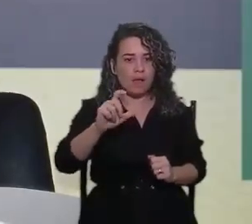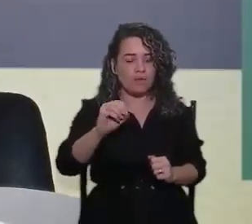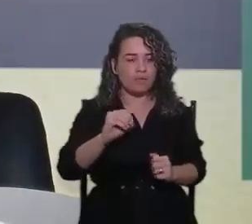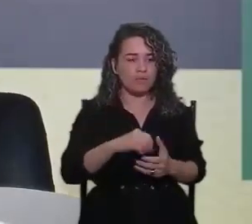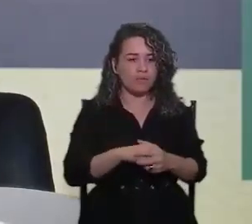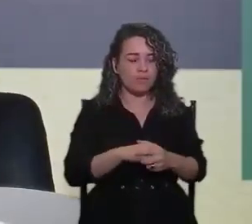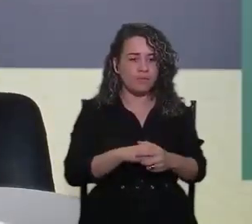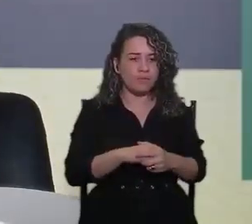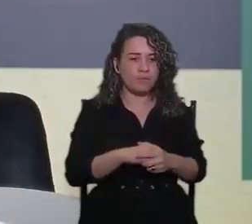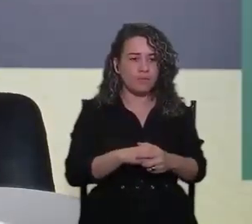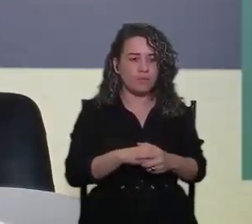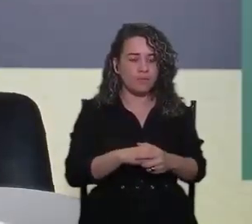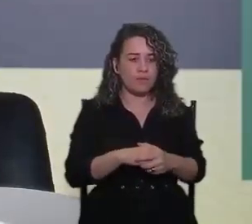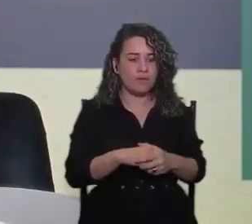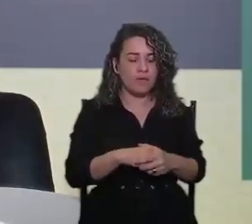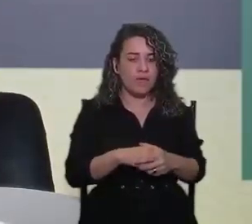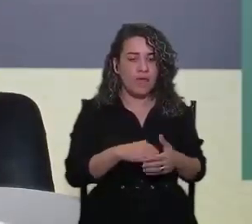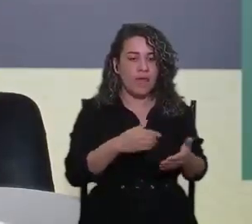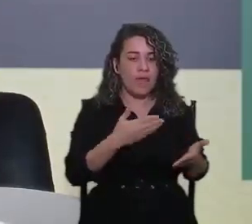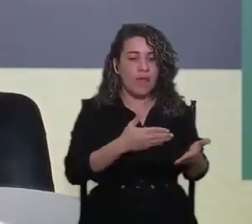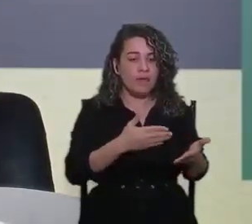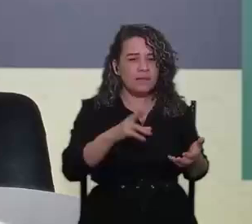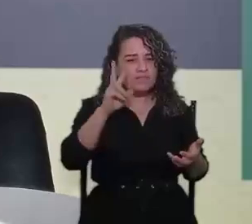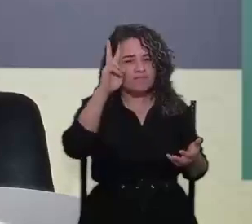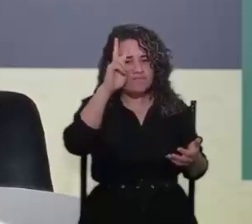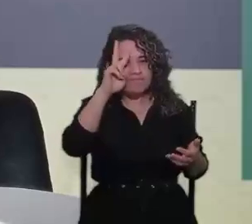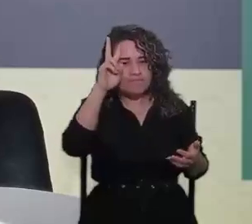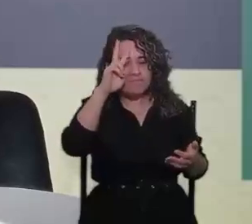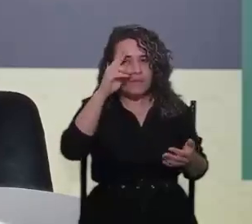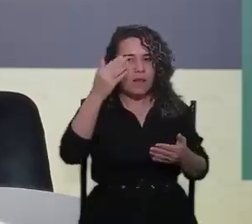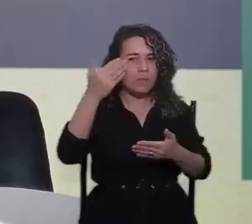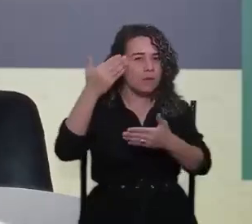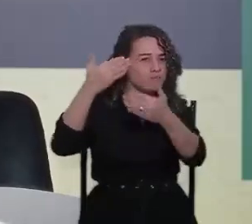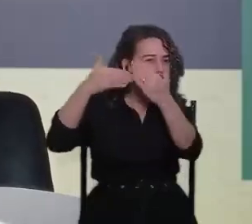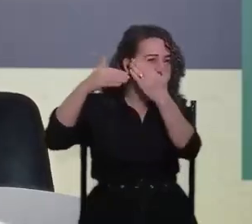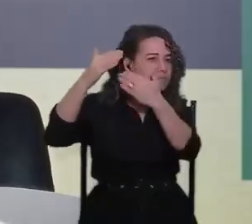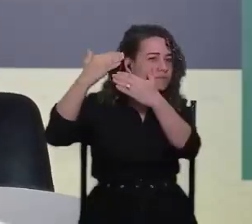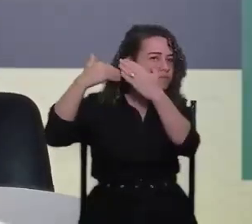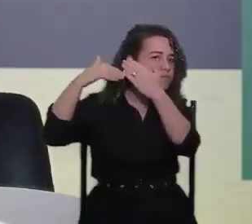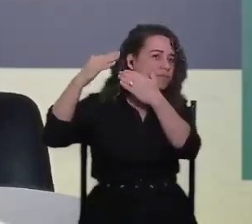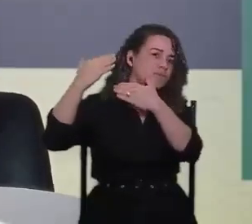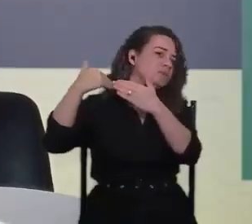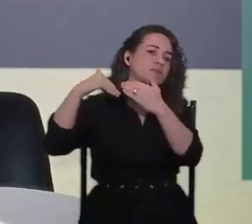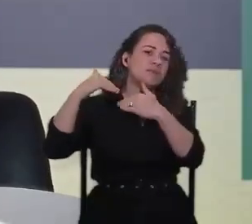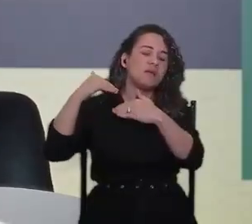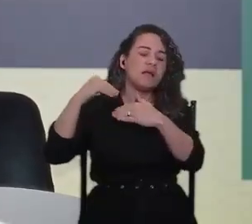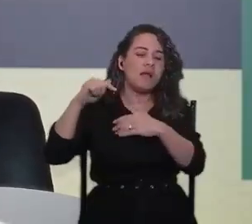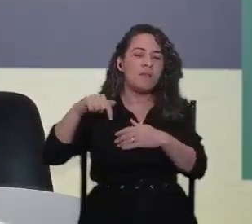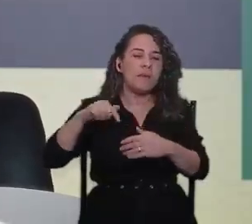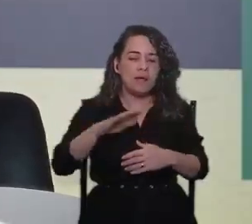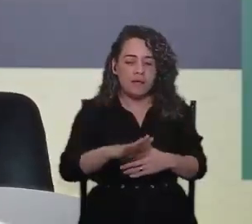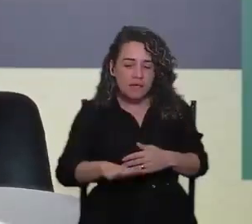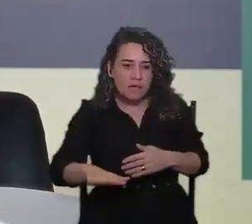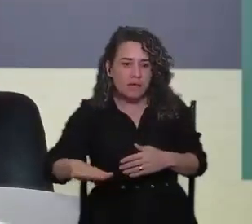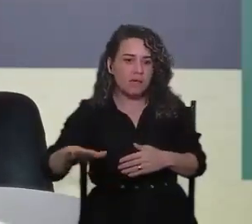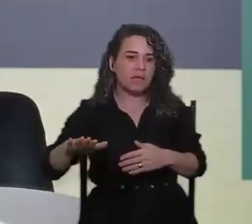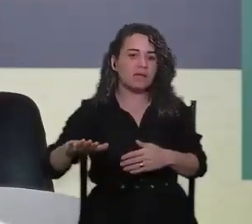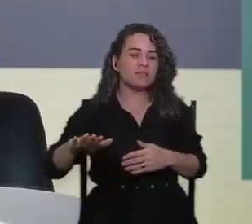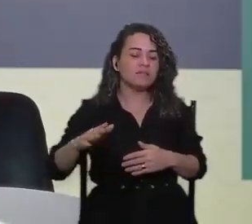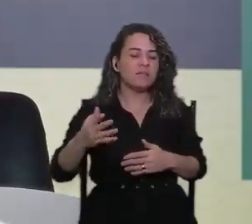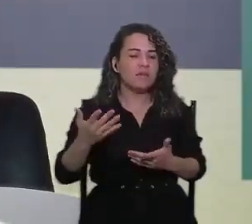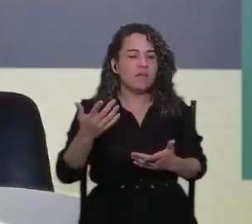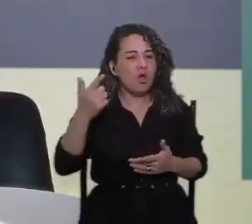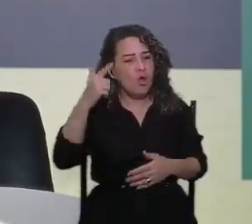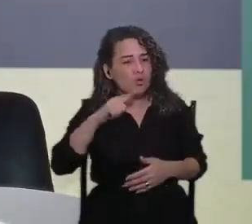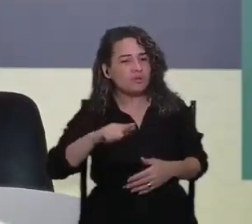que volta para aquela menina que conseguia imaginar as histórias, contar as